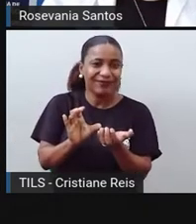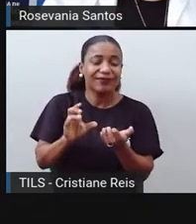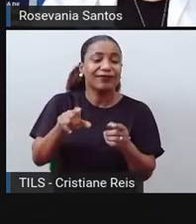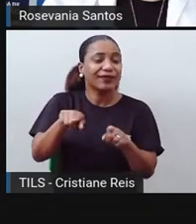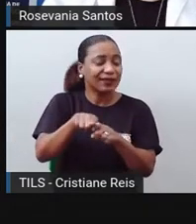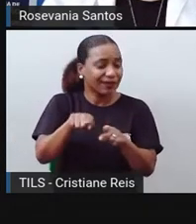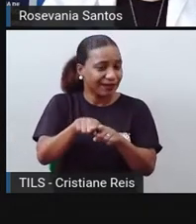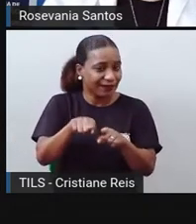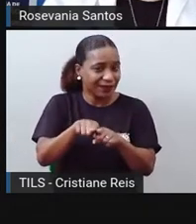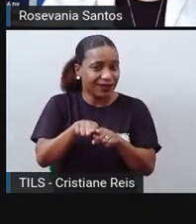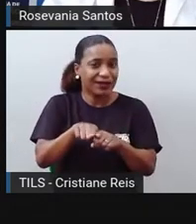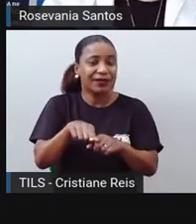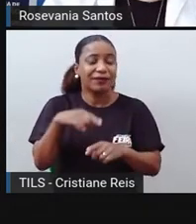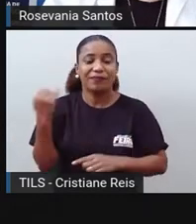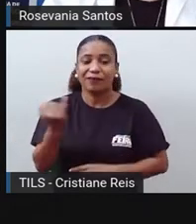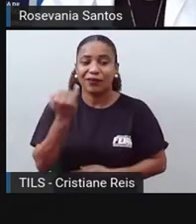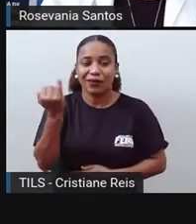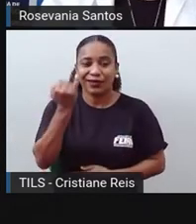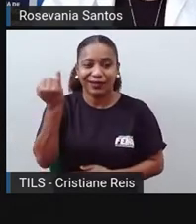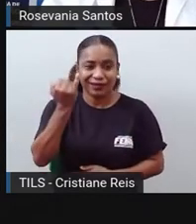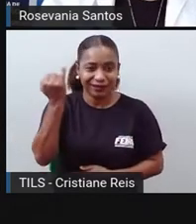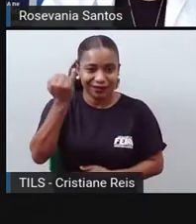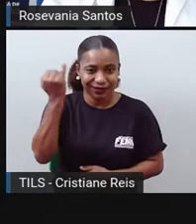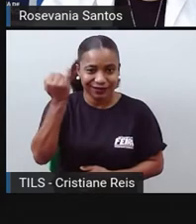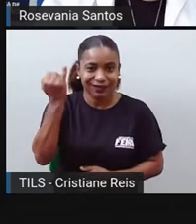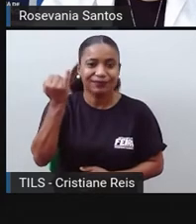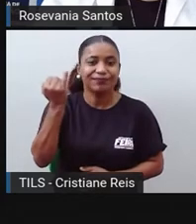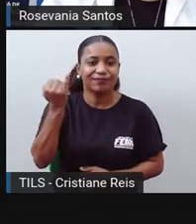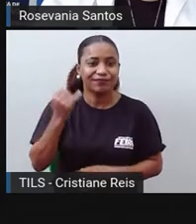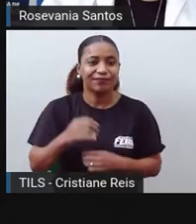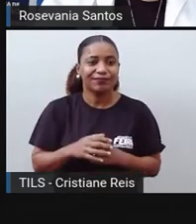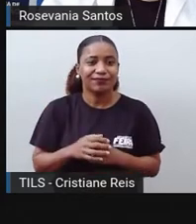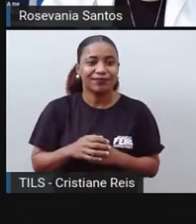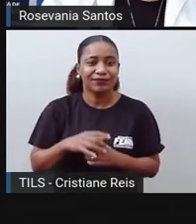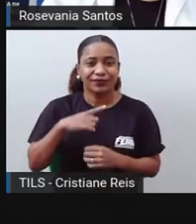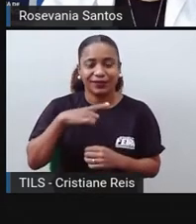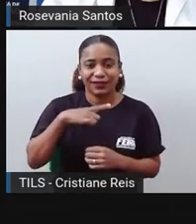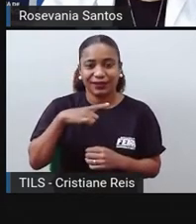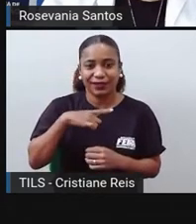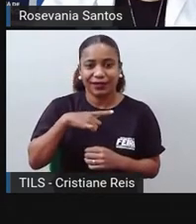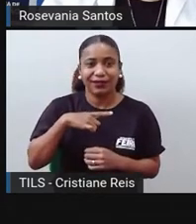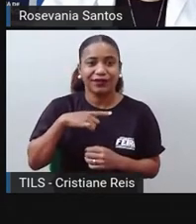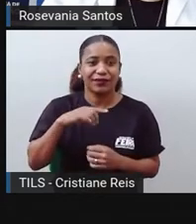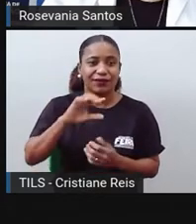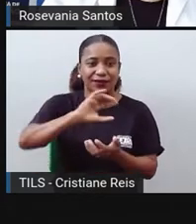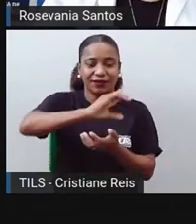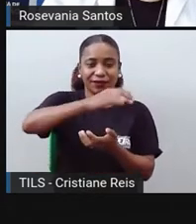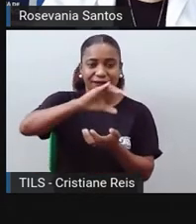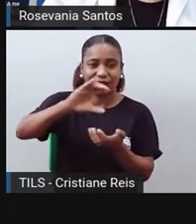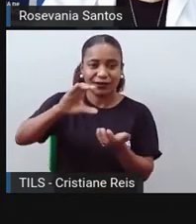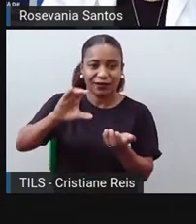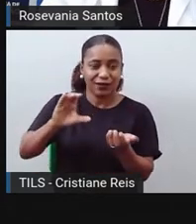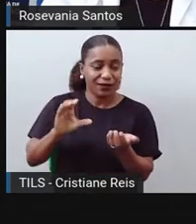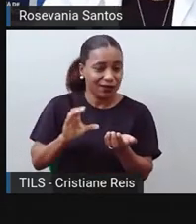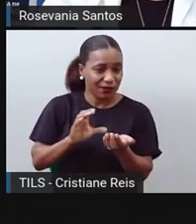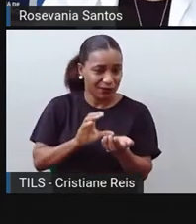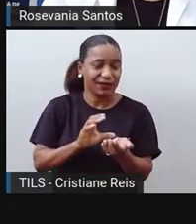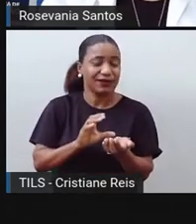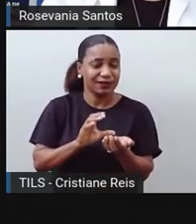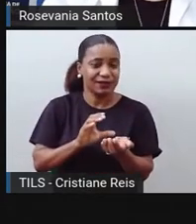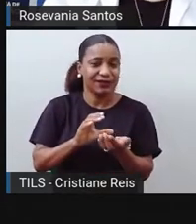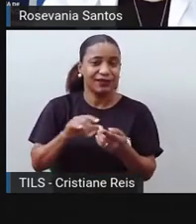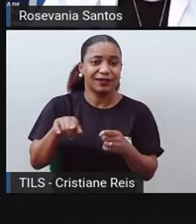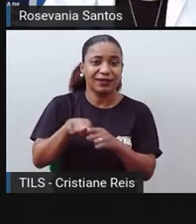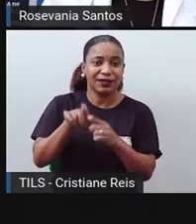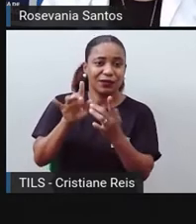constitui um verdadeiro ponto, né, de contato entre esses três continentes, não só de contato físico, mas também